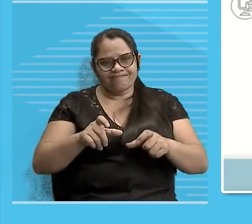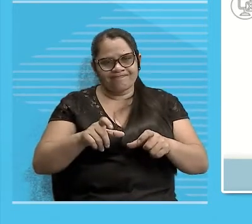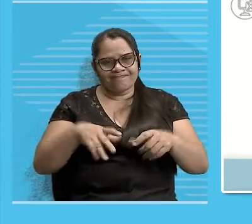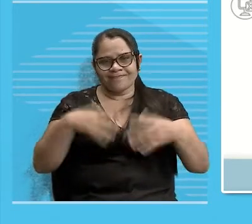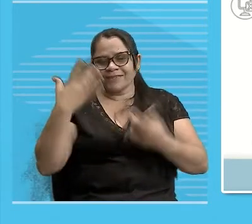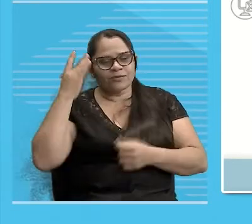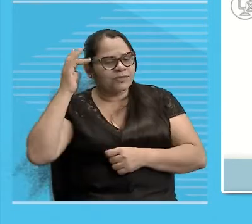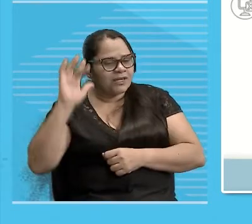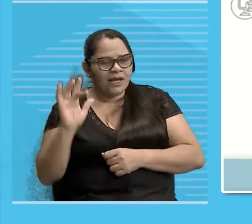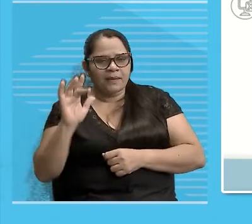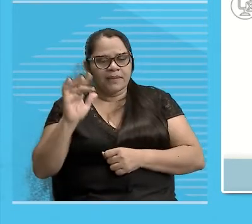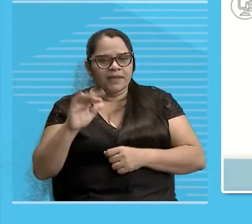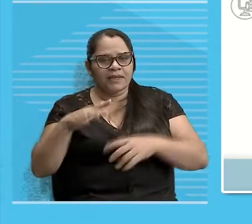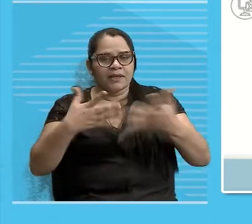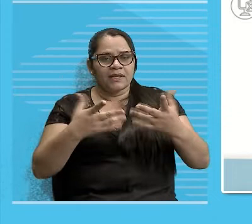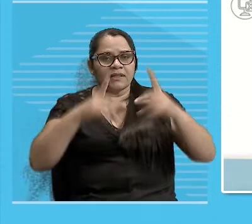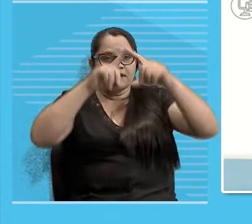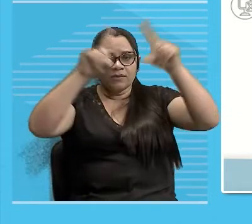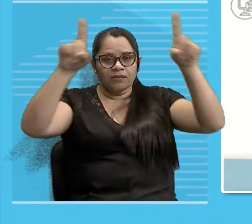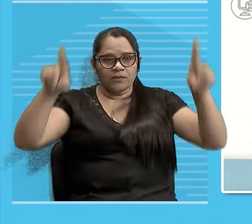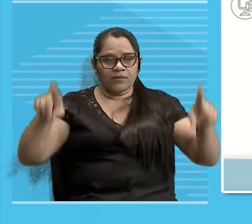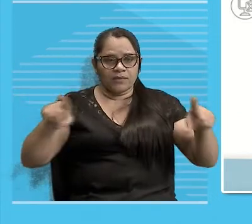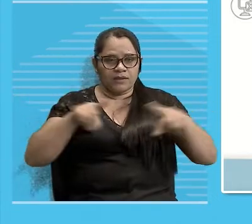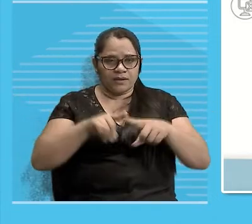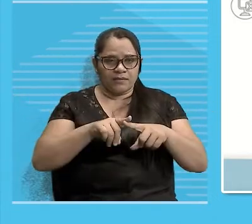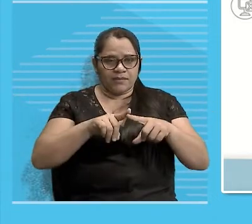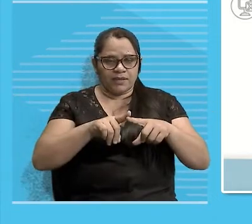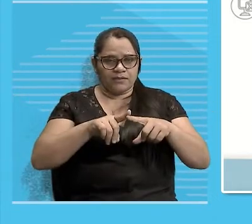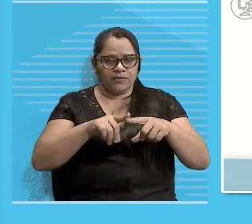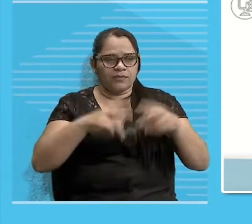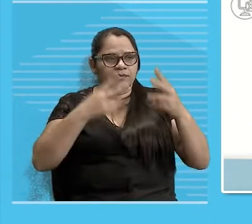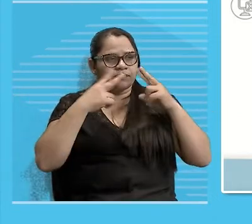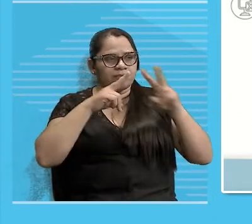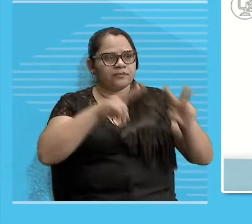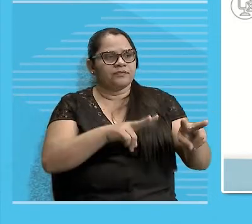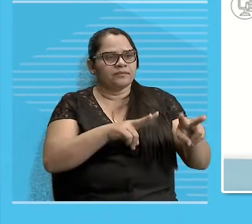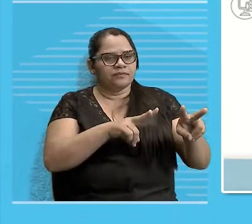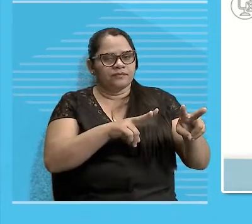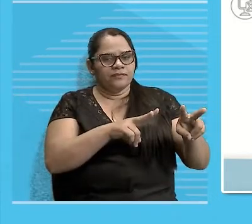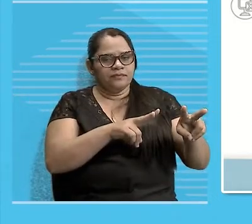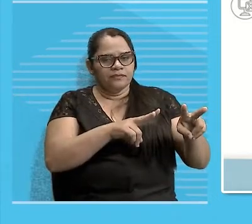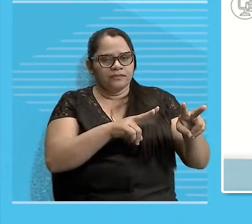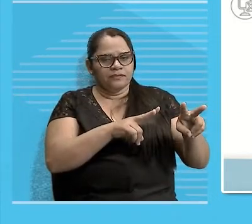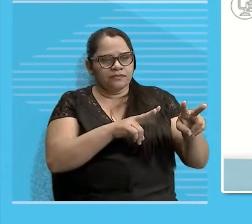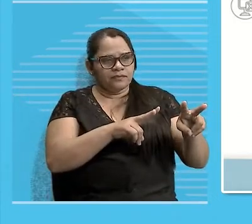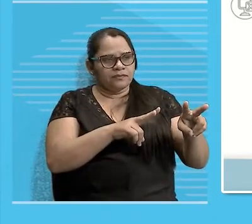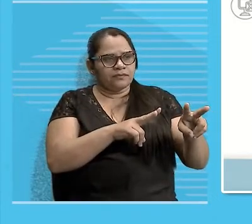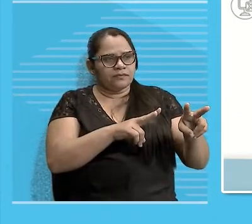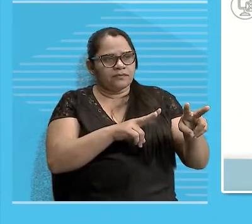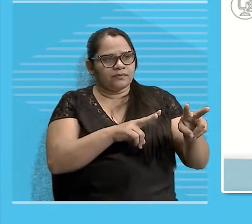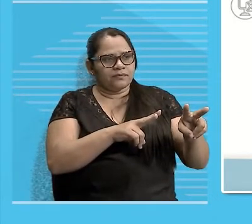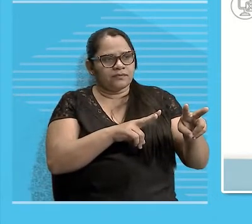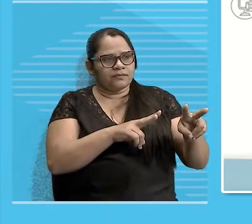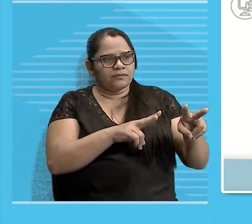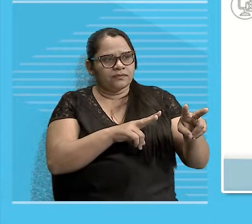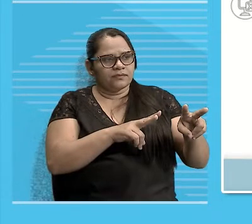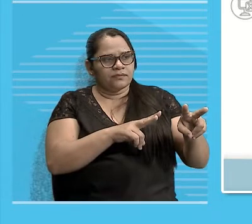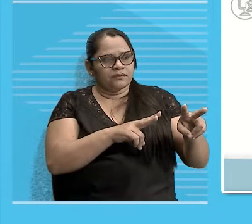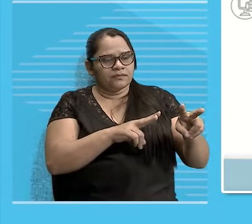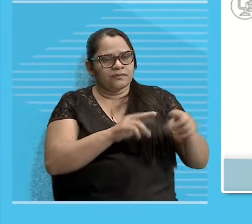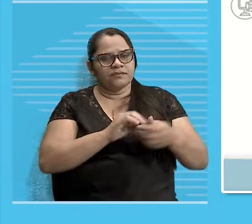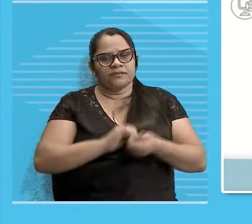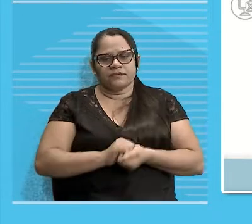o que a gente chama de enquadramento como instantâneo. Tá? Parece que foram pego ali de surpresa.